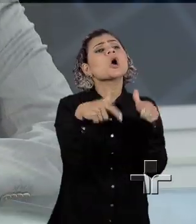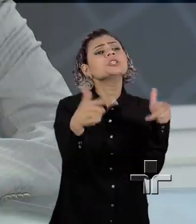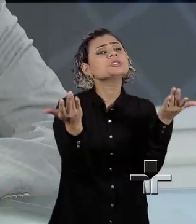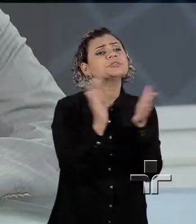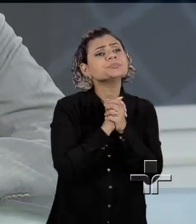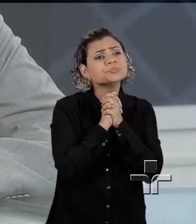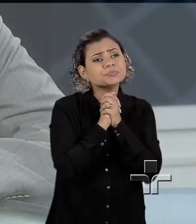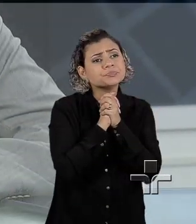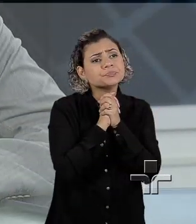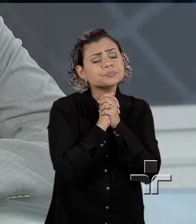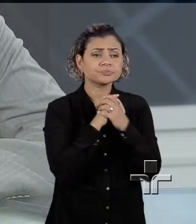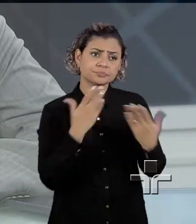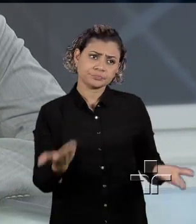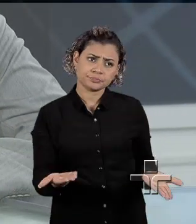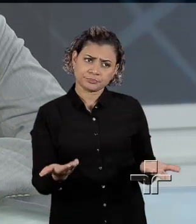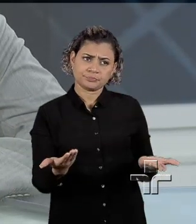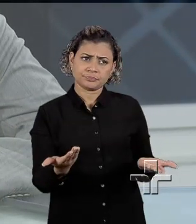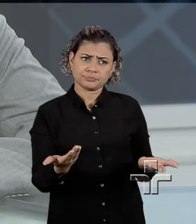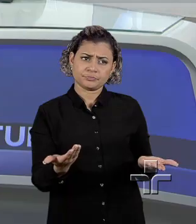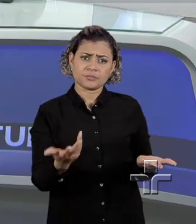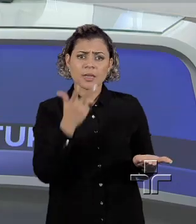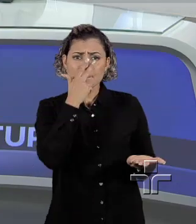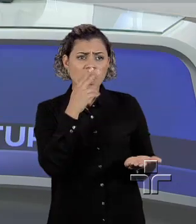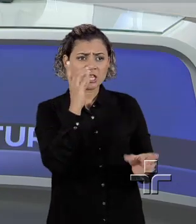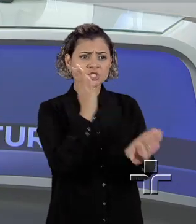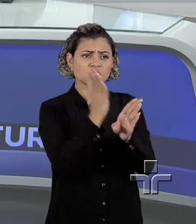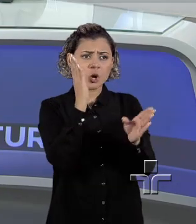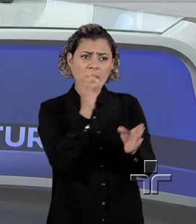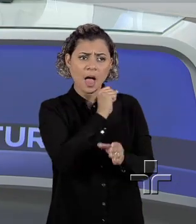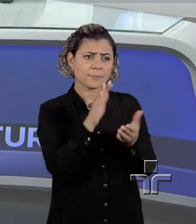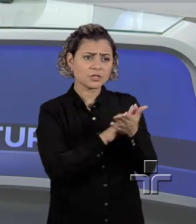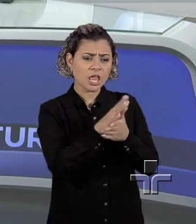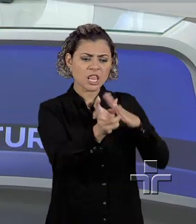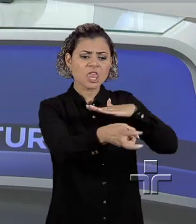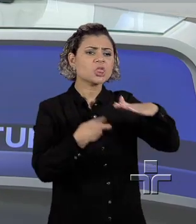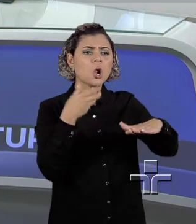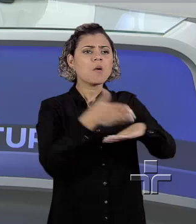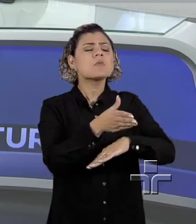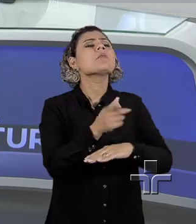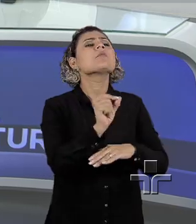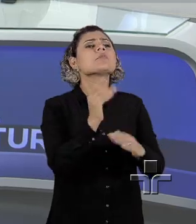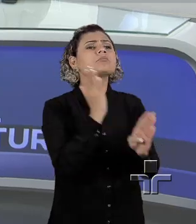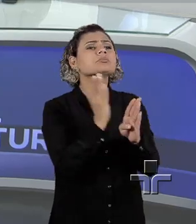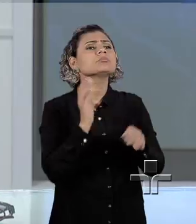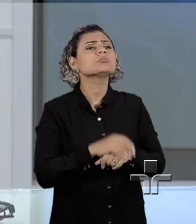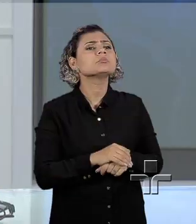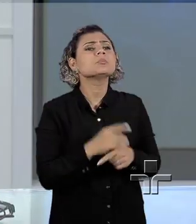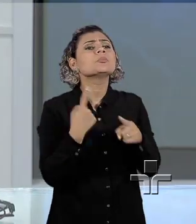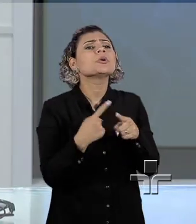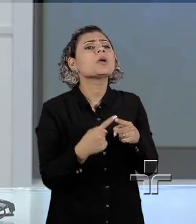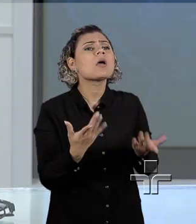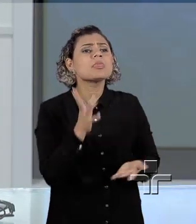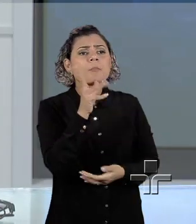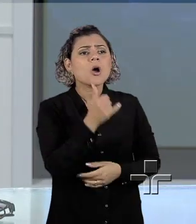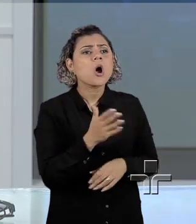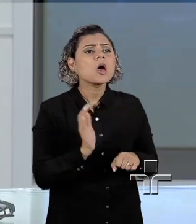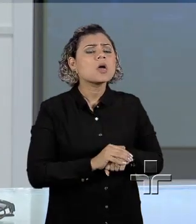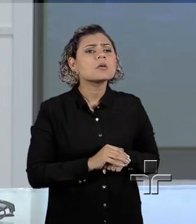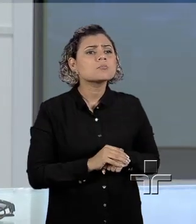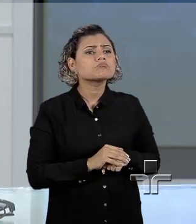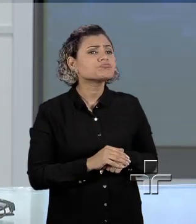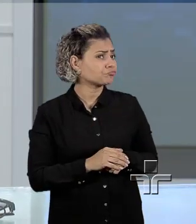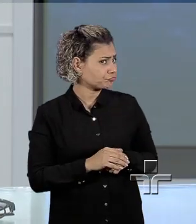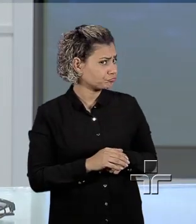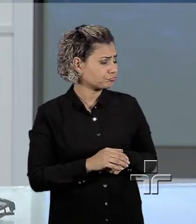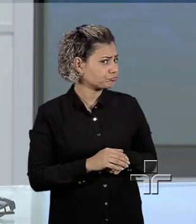A BIM. Como é que não descobre rapidamente quem grampeou o Sérgio Moro? Por que a BIM não descobre rapidamente quem